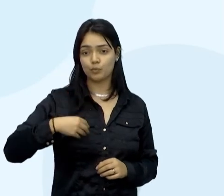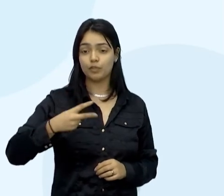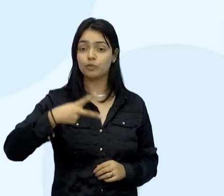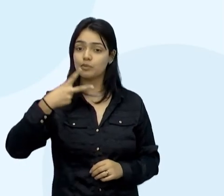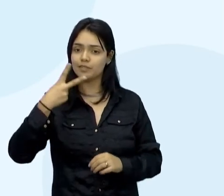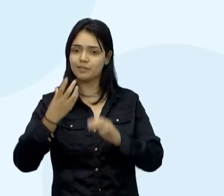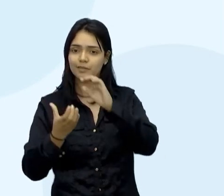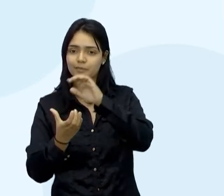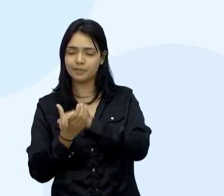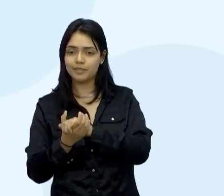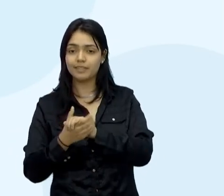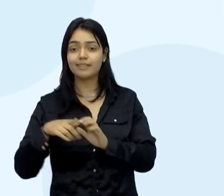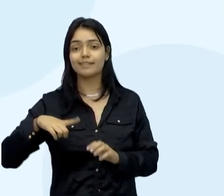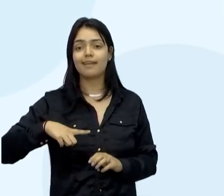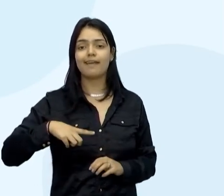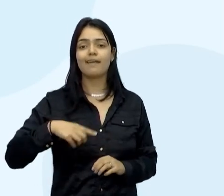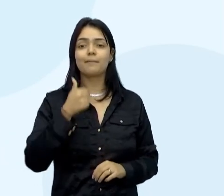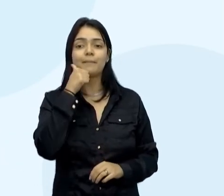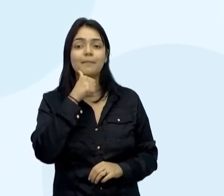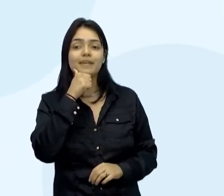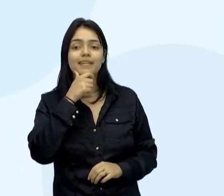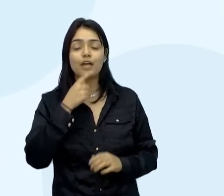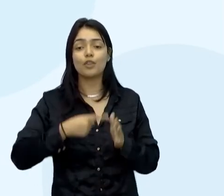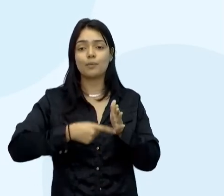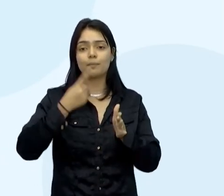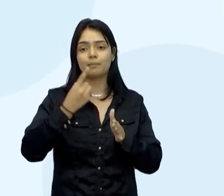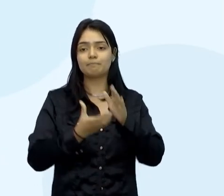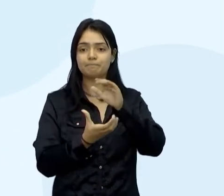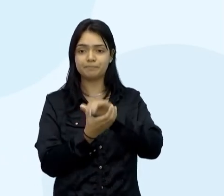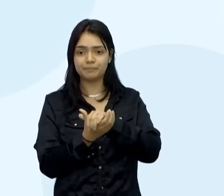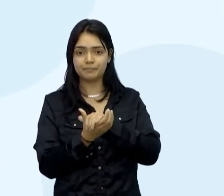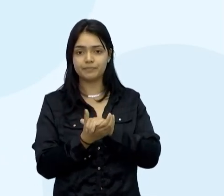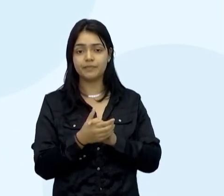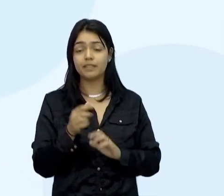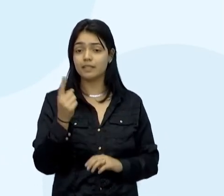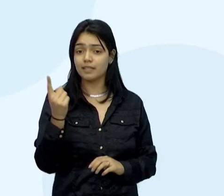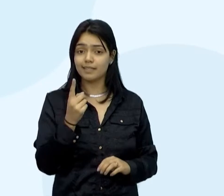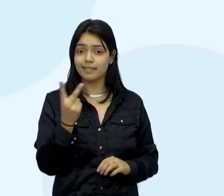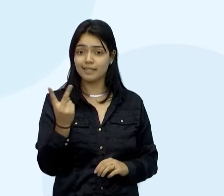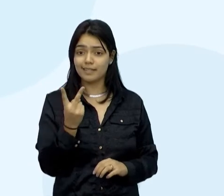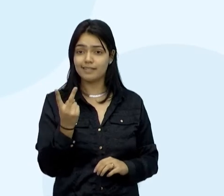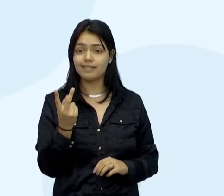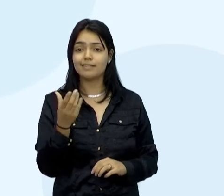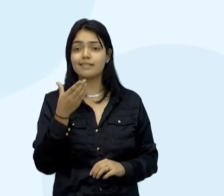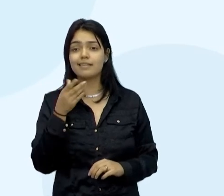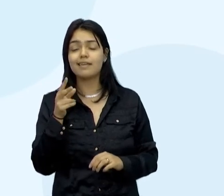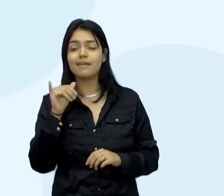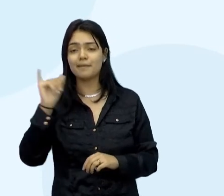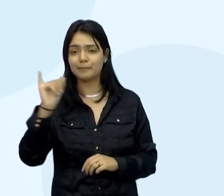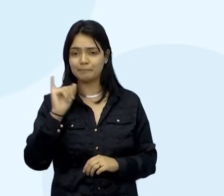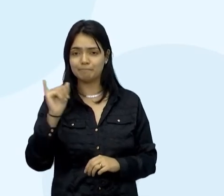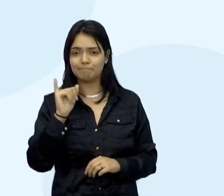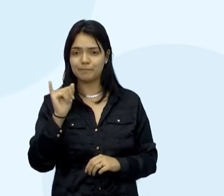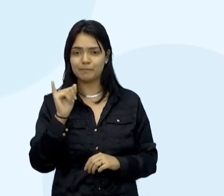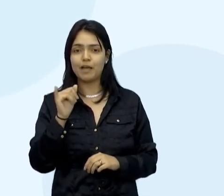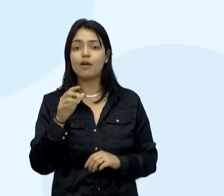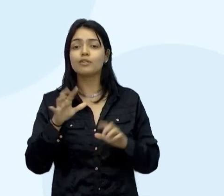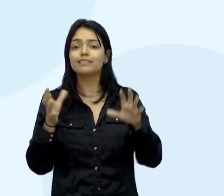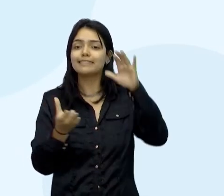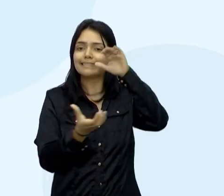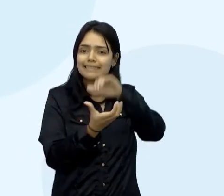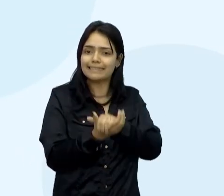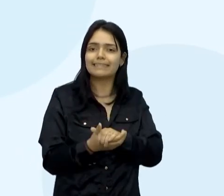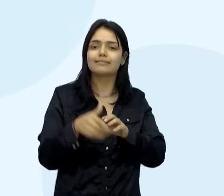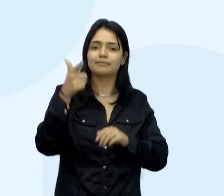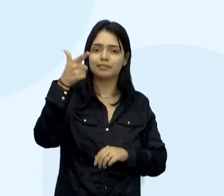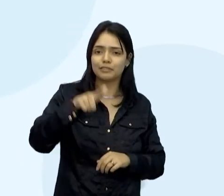uma menina do primeiro casamento. E esses irmãos por parte de pai se casam novamente. Então aqui é uma